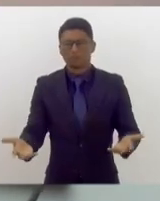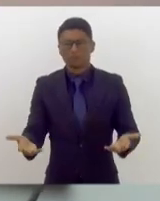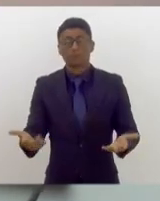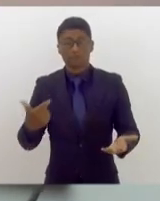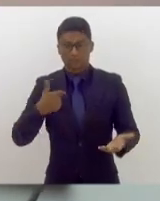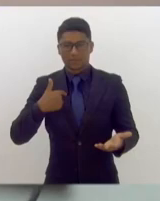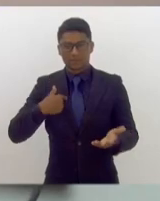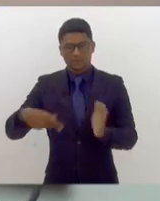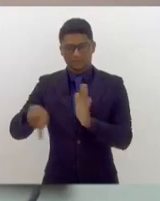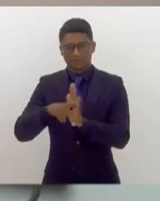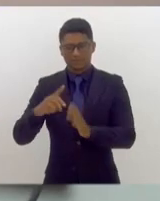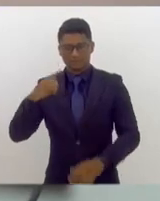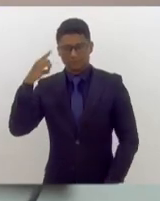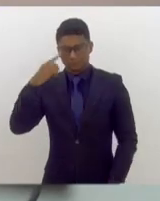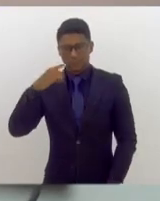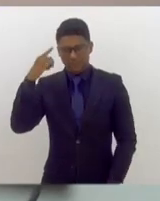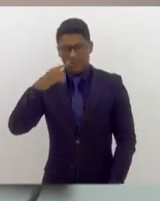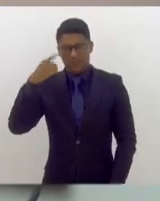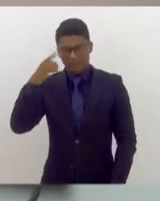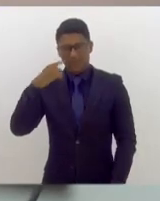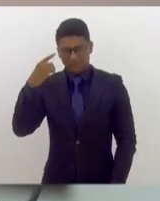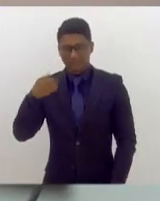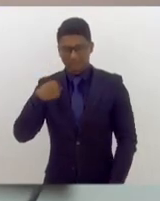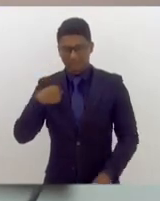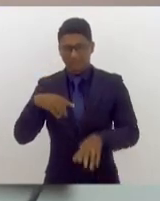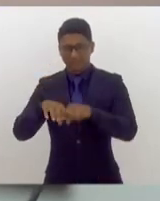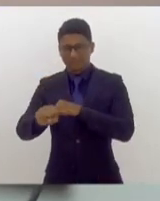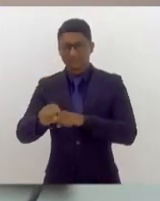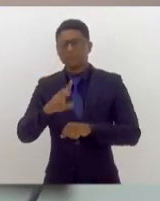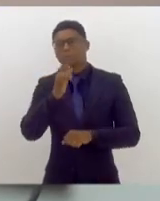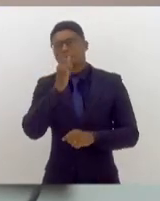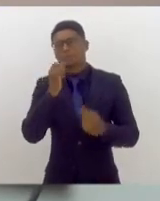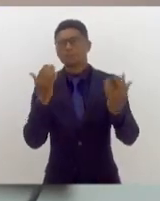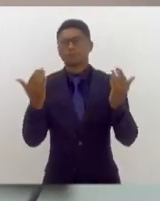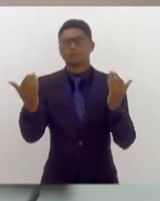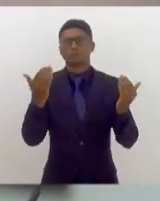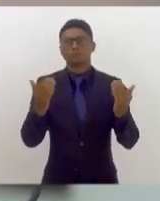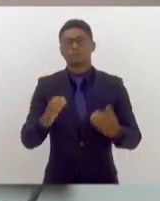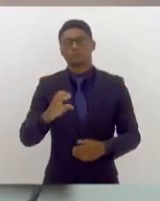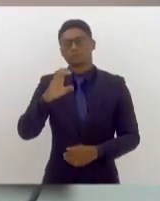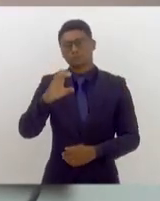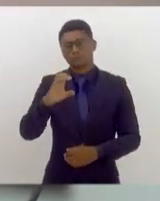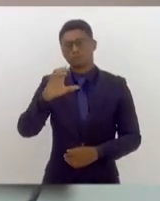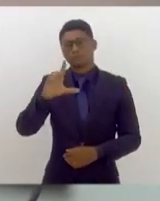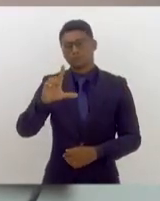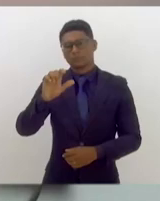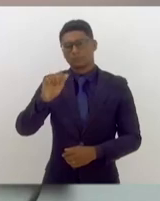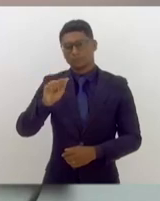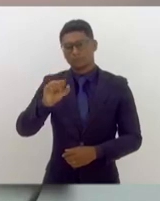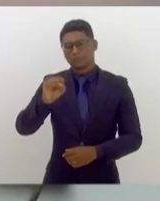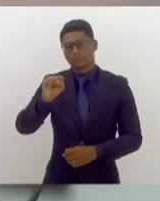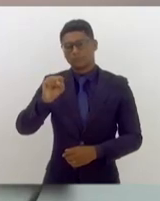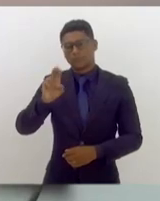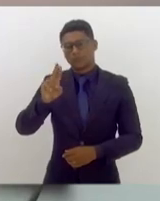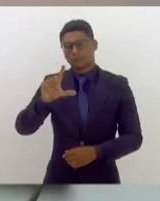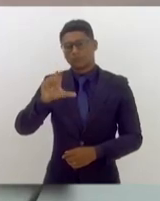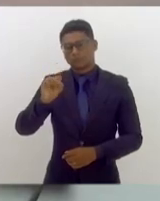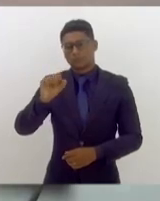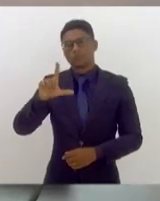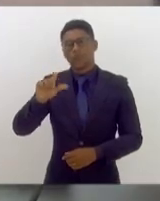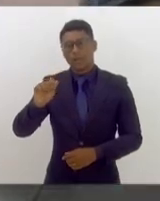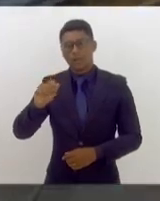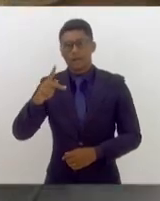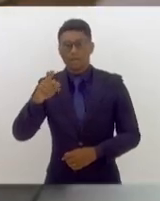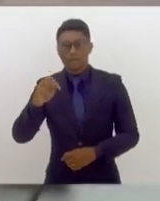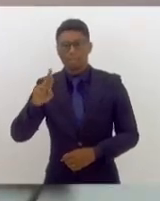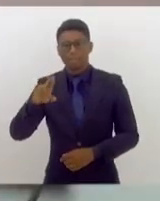direito, iria comparar com uma cláusula pétrea, né, que não pode ser, que tem que ser, que tem que ter um